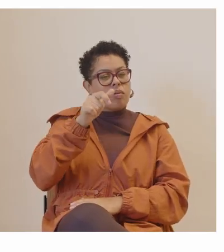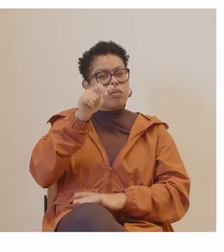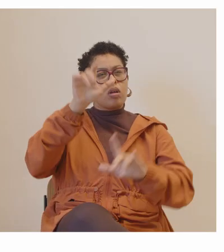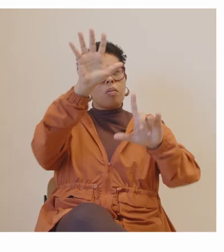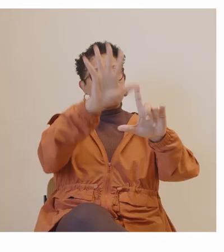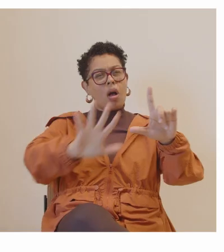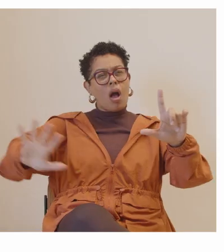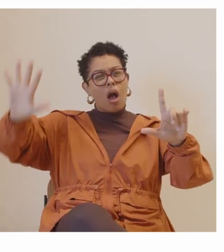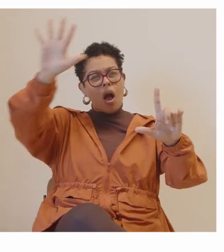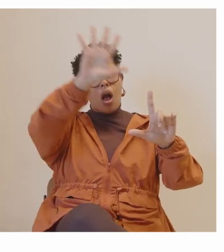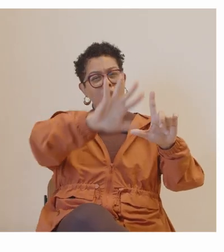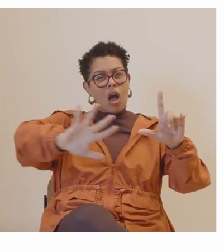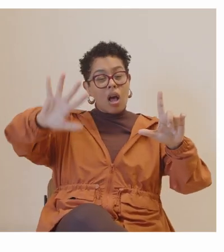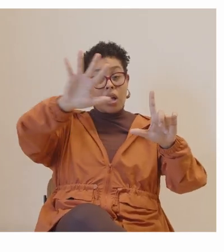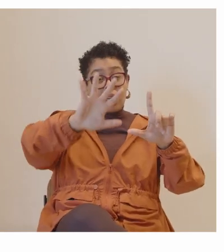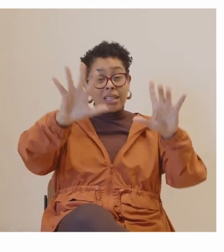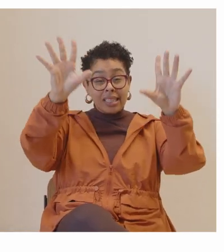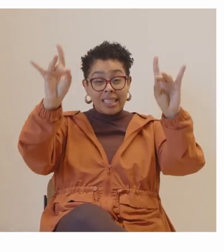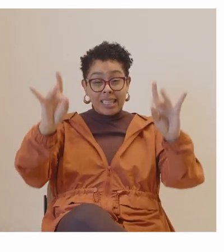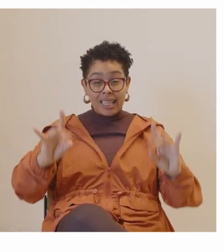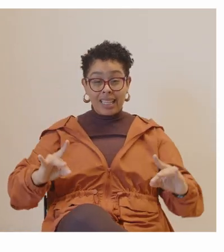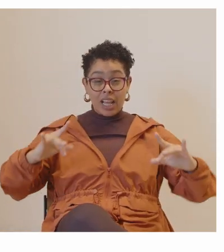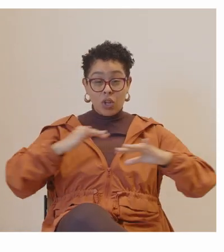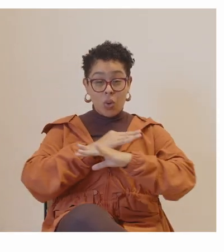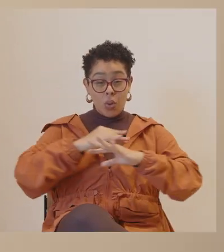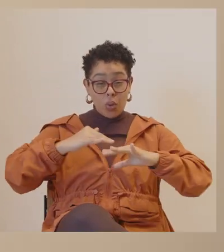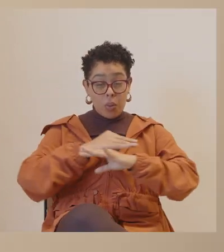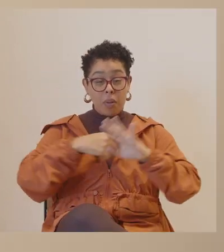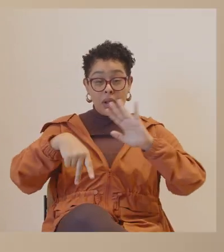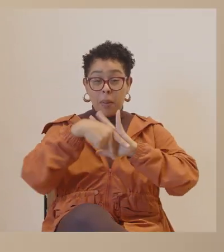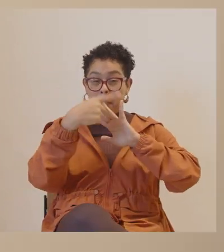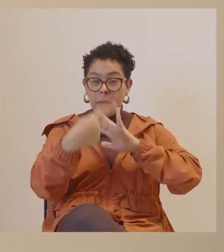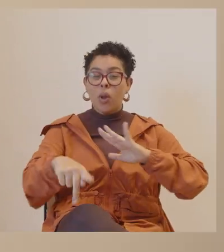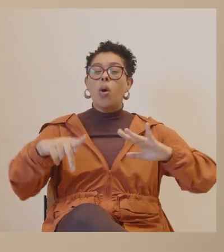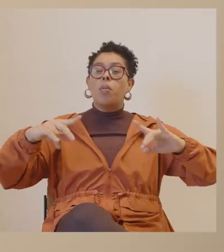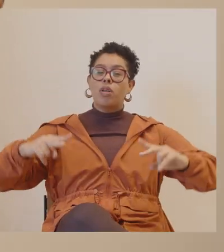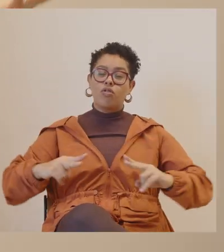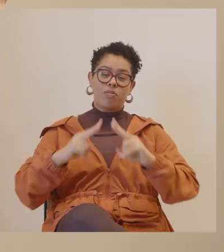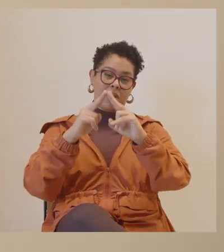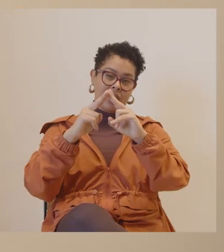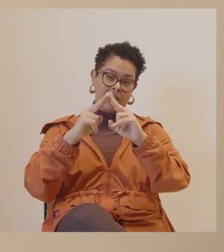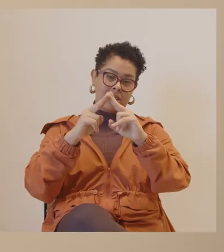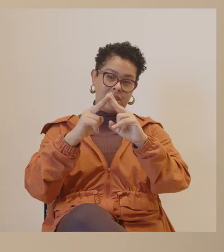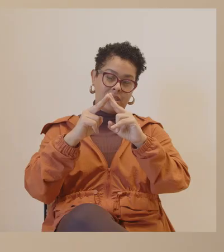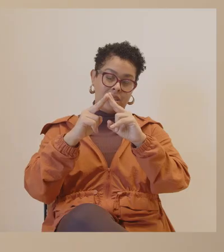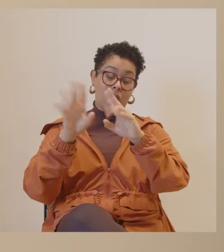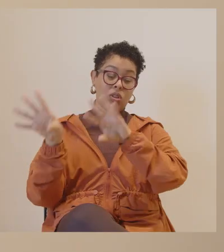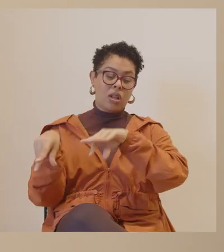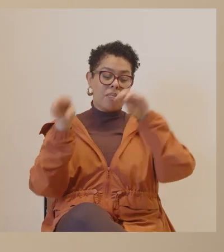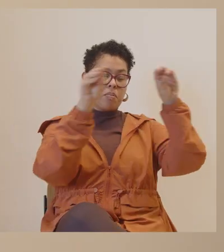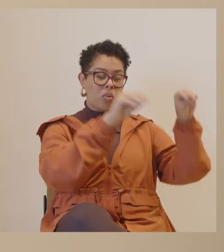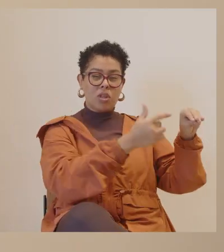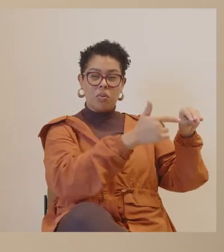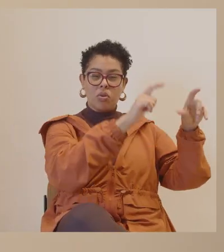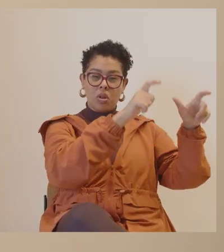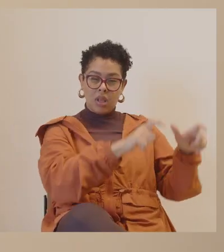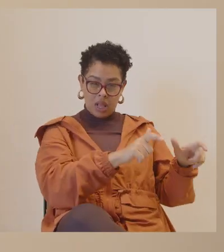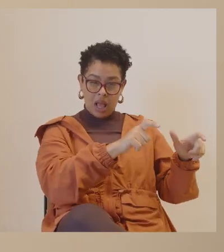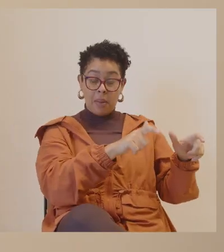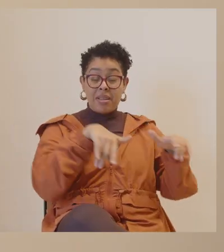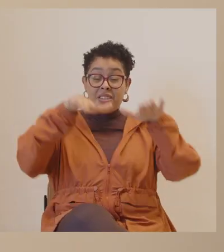paisagem urbana de Paris, né? Depois ele deixa isso de lado. Quando ele está em Giverny, ele não trata mais disso, né? Mas